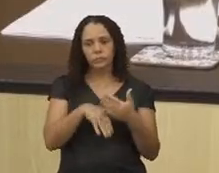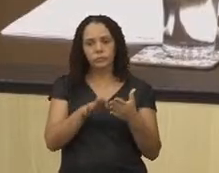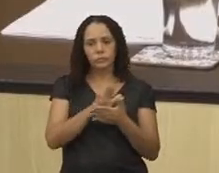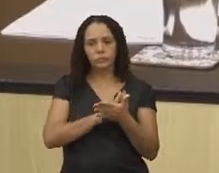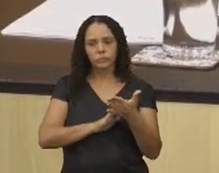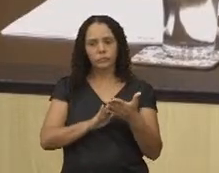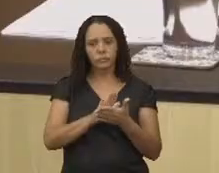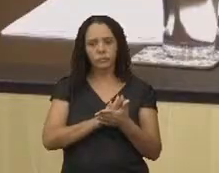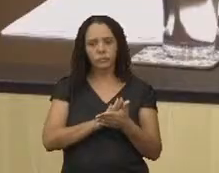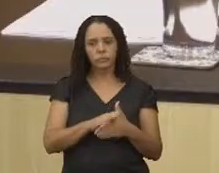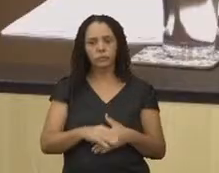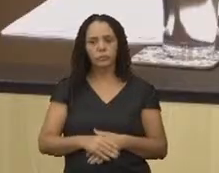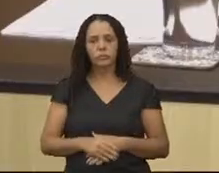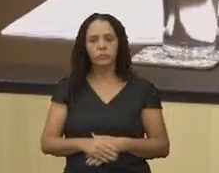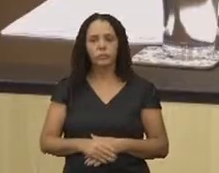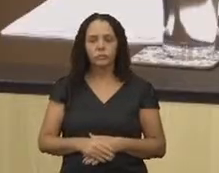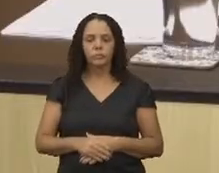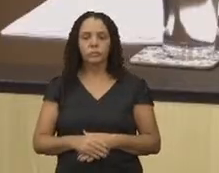votação.